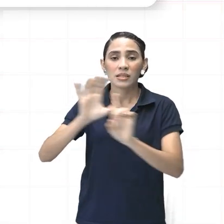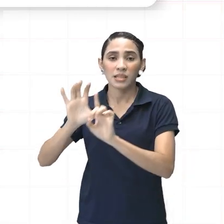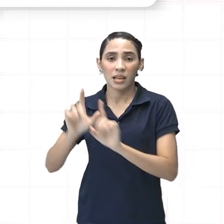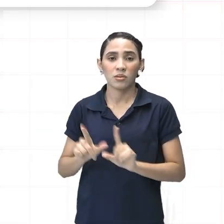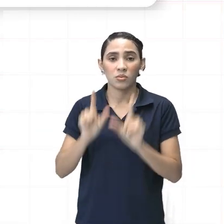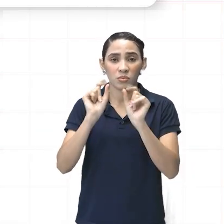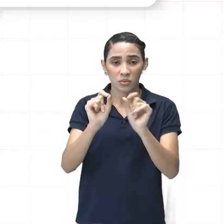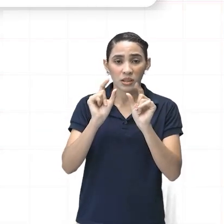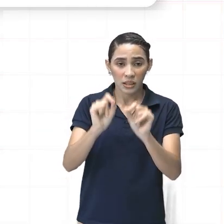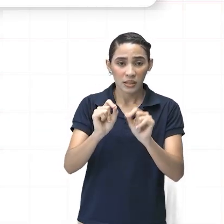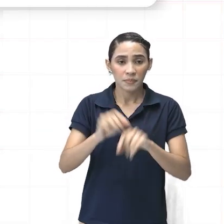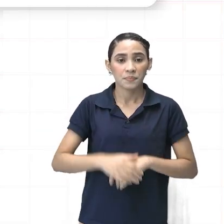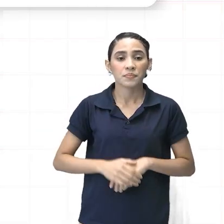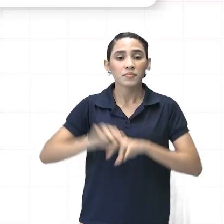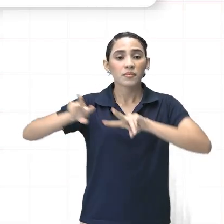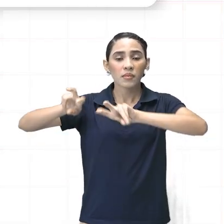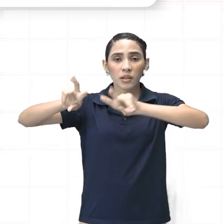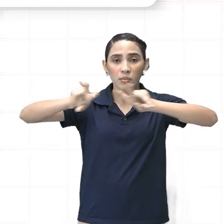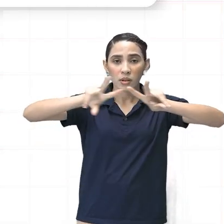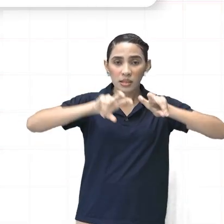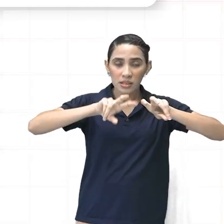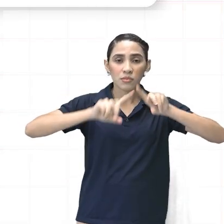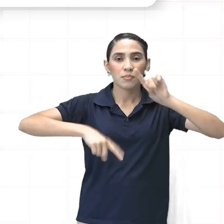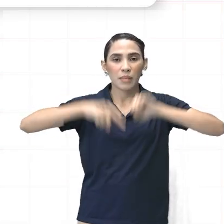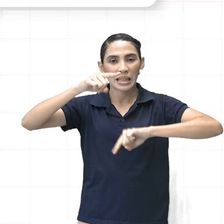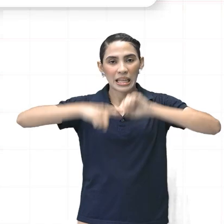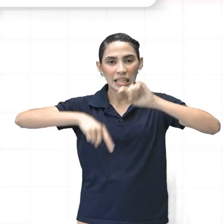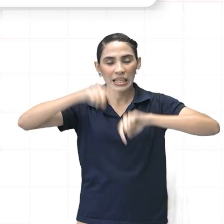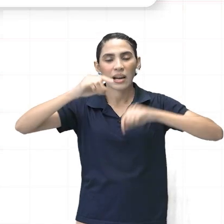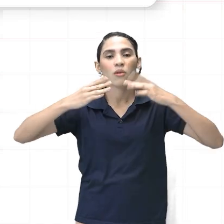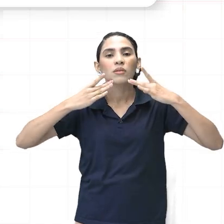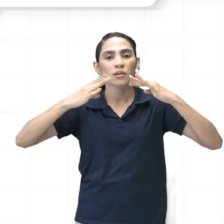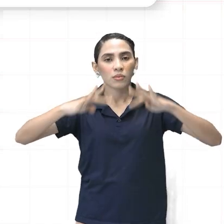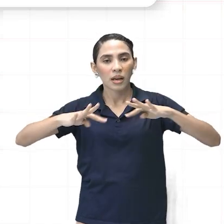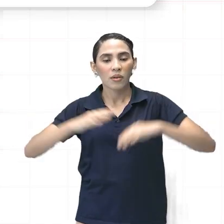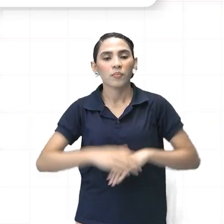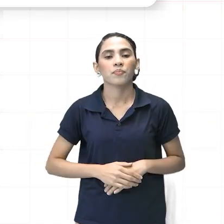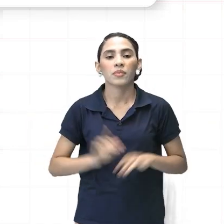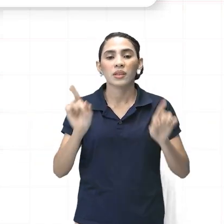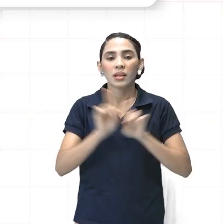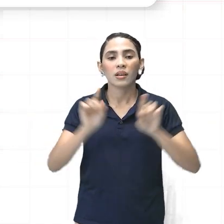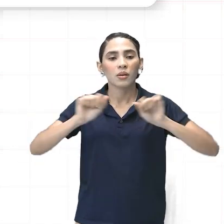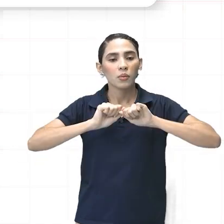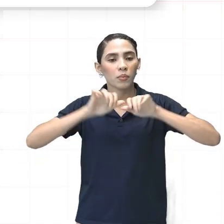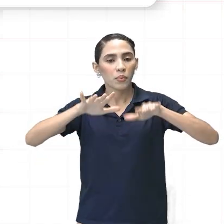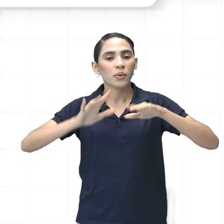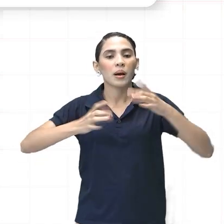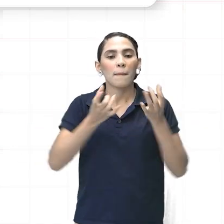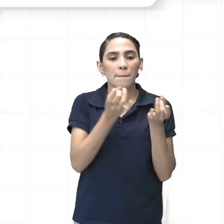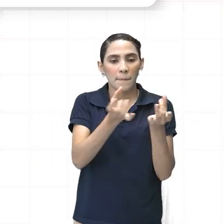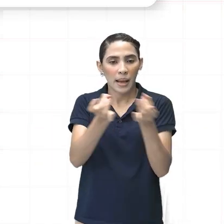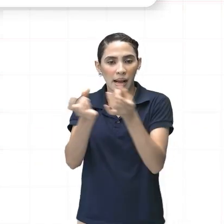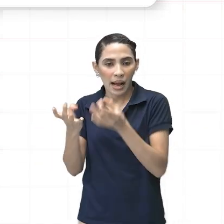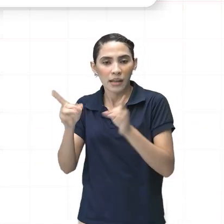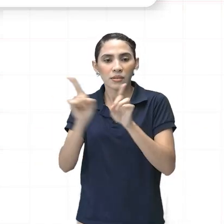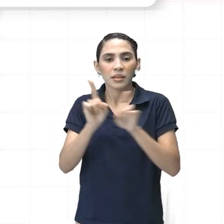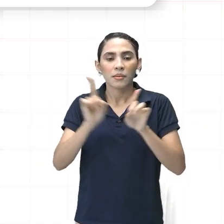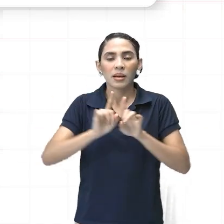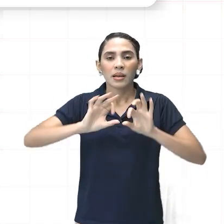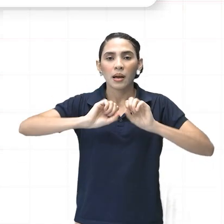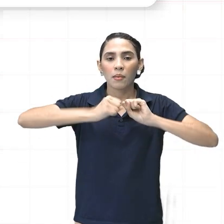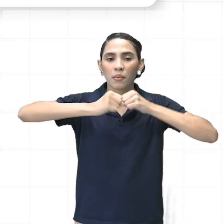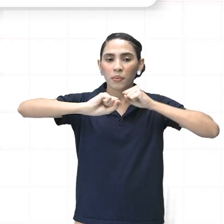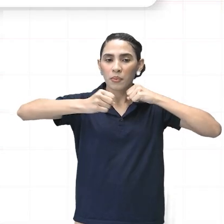quê? Pela exploração de recursos naturais, pela expansão de mercados e também